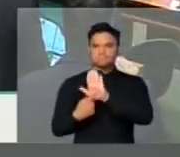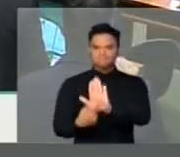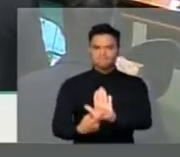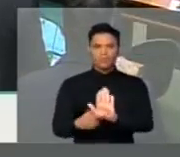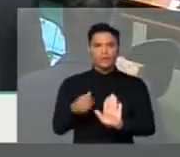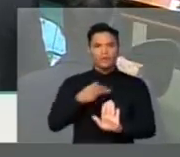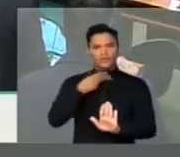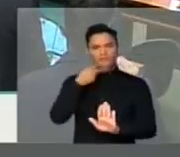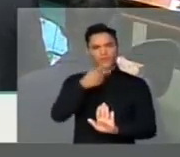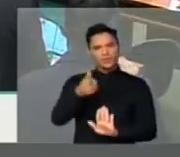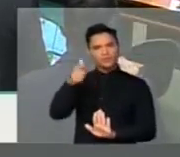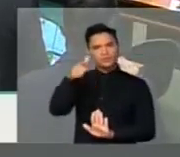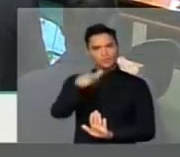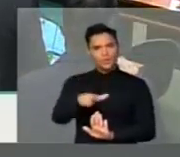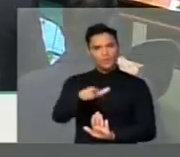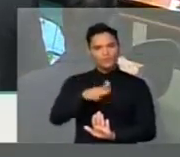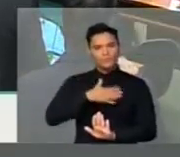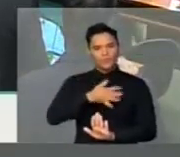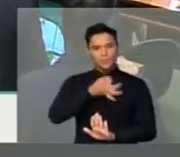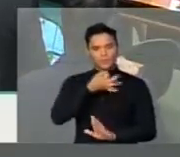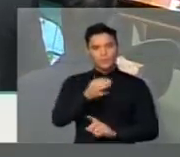reafirmo minha análise de que